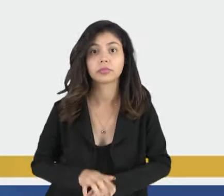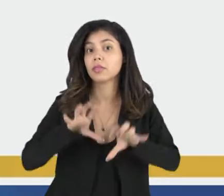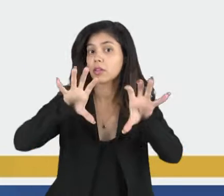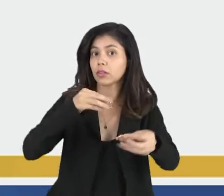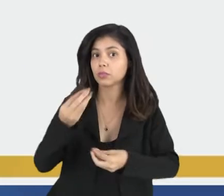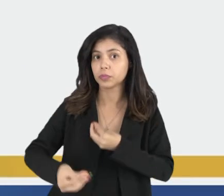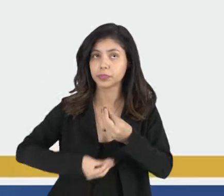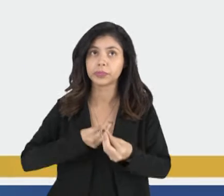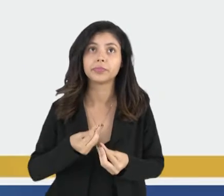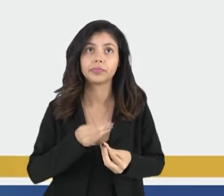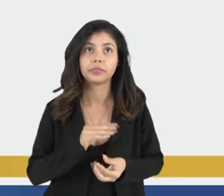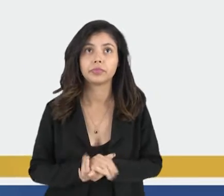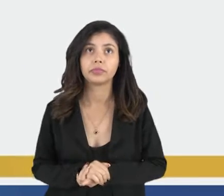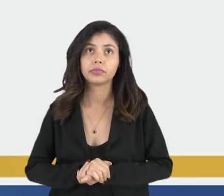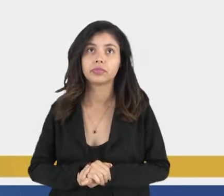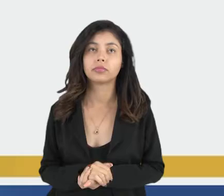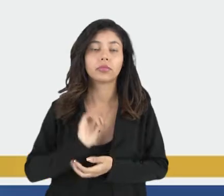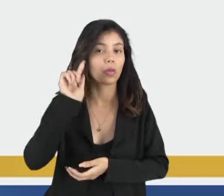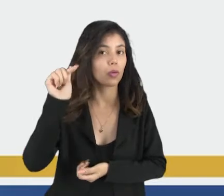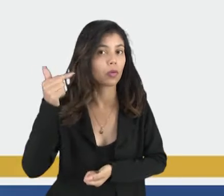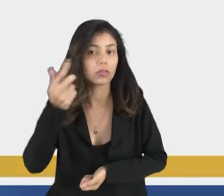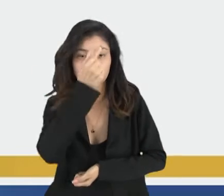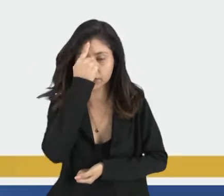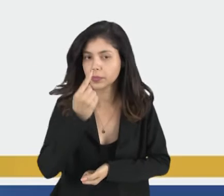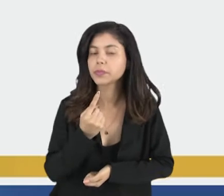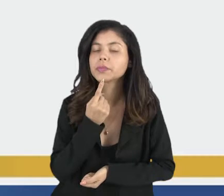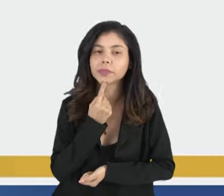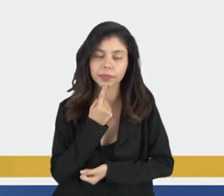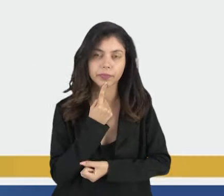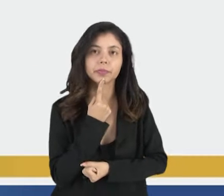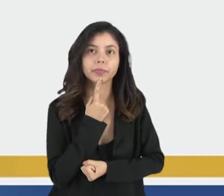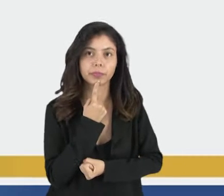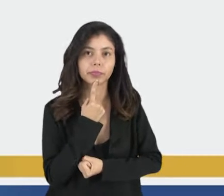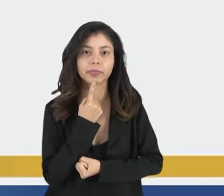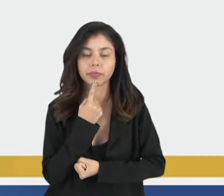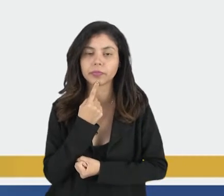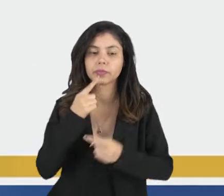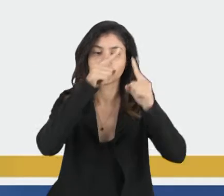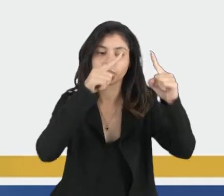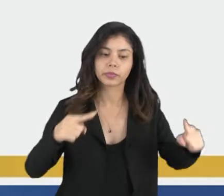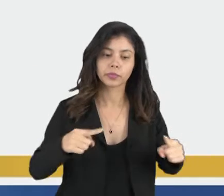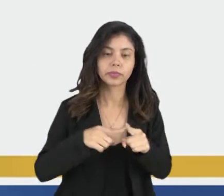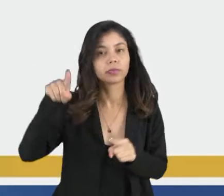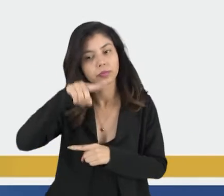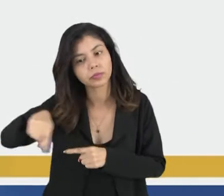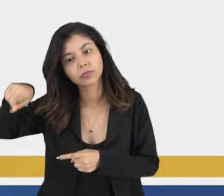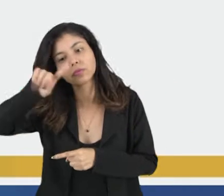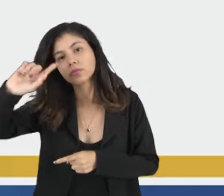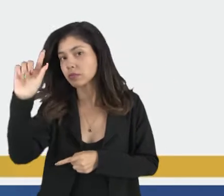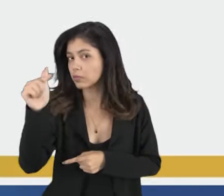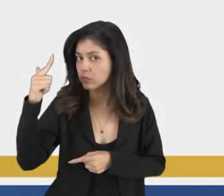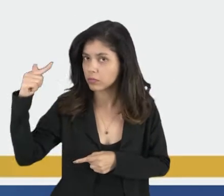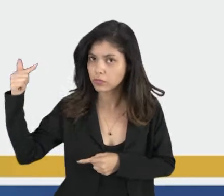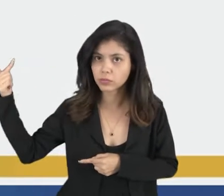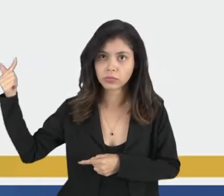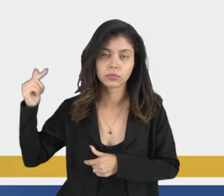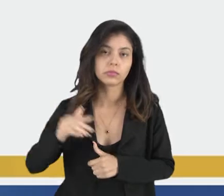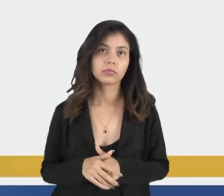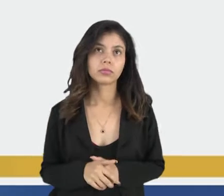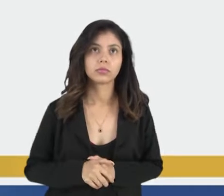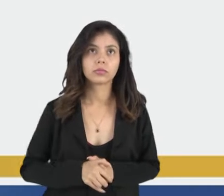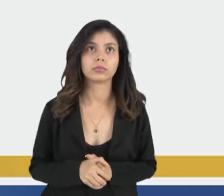assim como outras figuras, geométricas ou outras formas